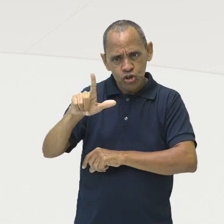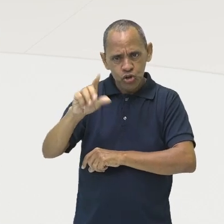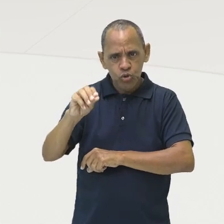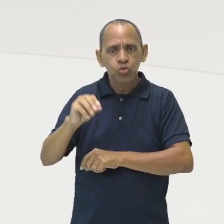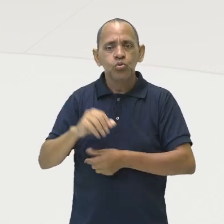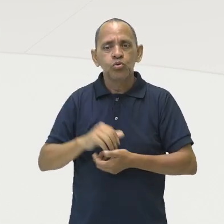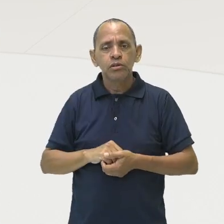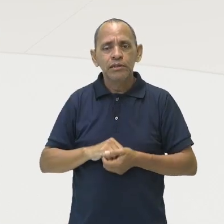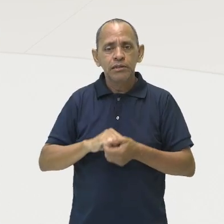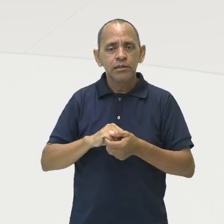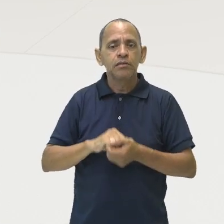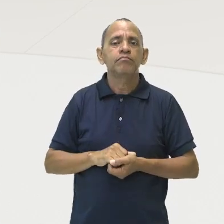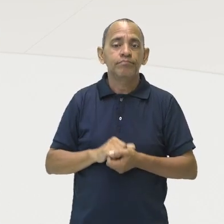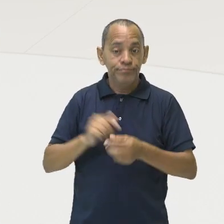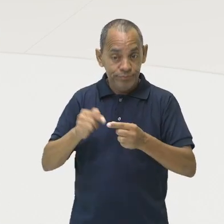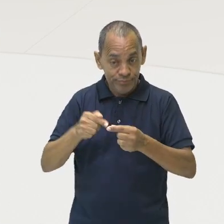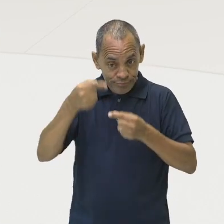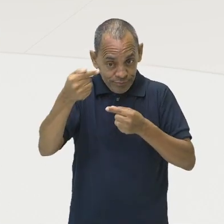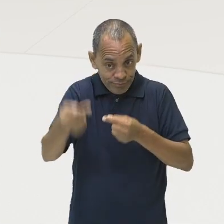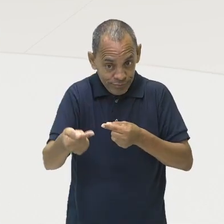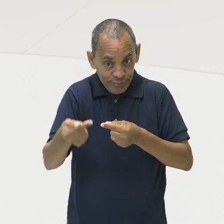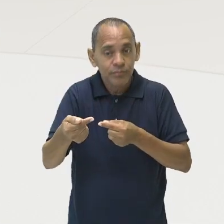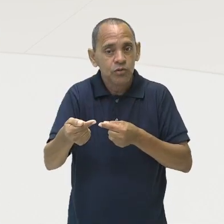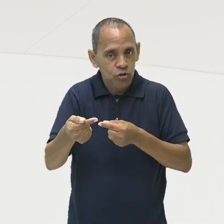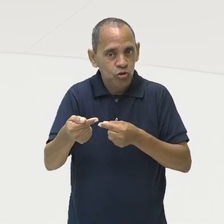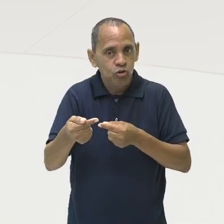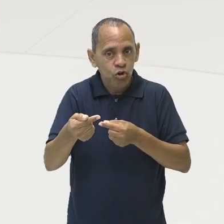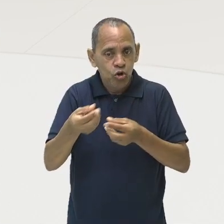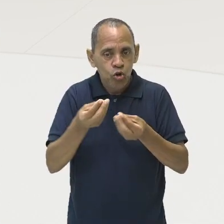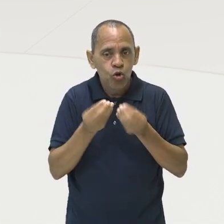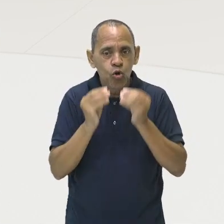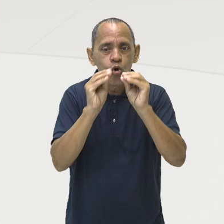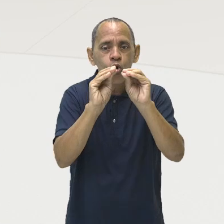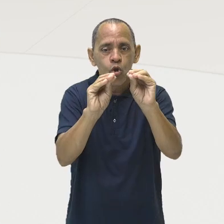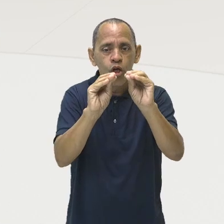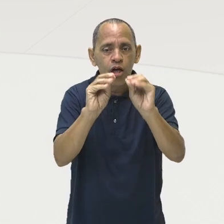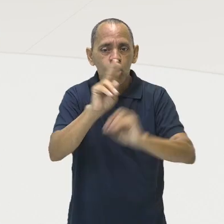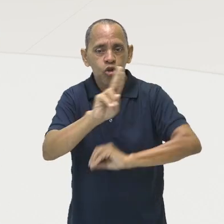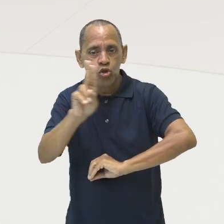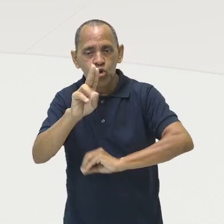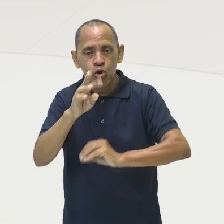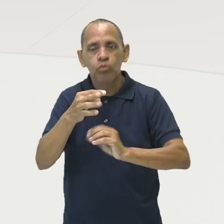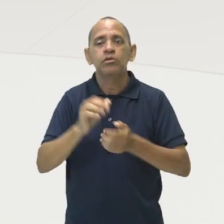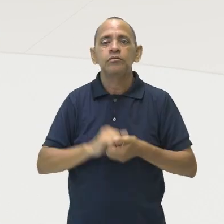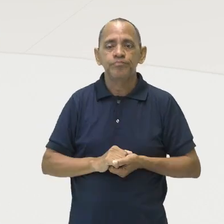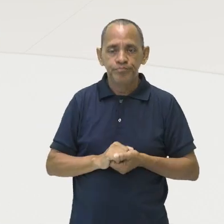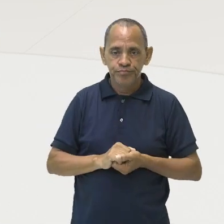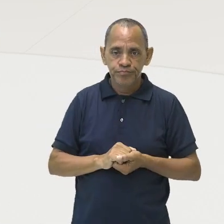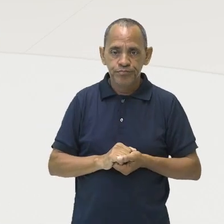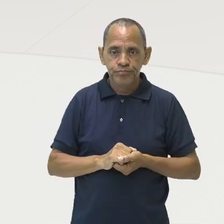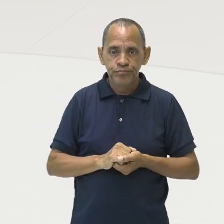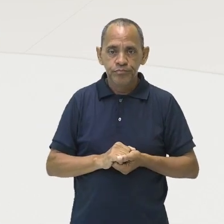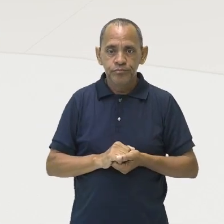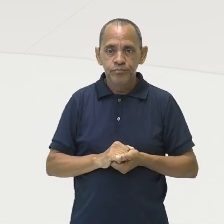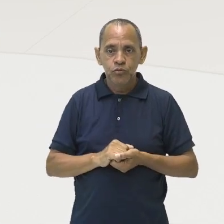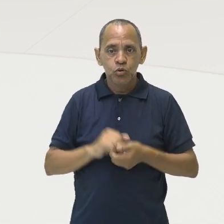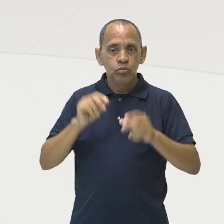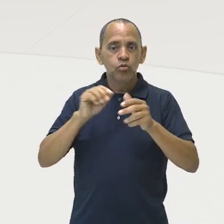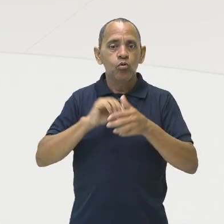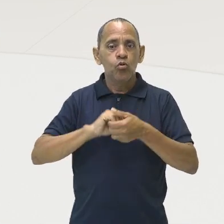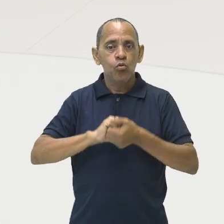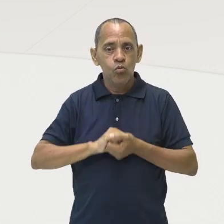coloca ali depois, nomeando o seu texto, tá? Mas o tema é o assunto. Então, eu posso falar, o